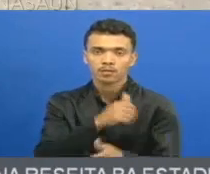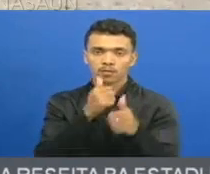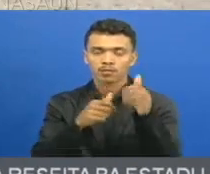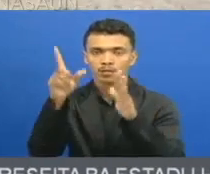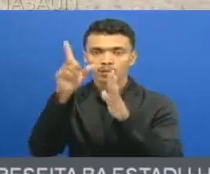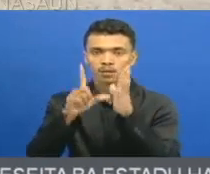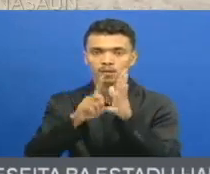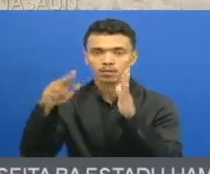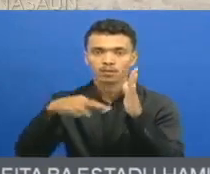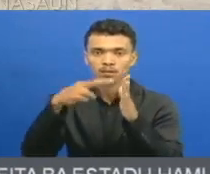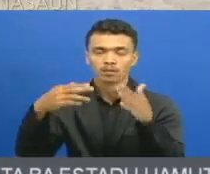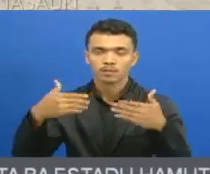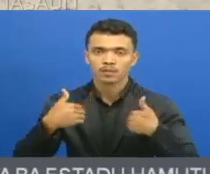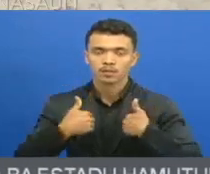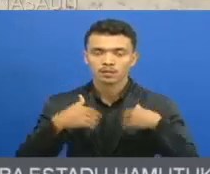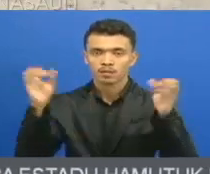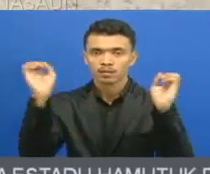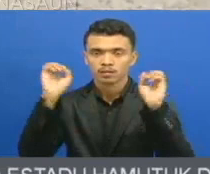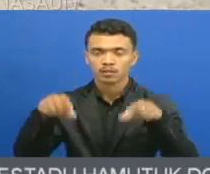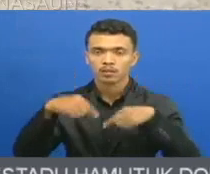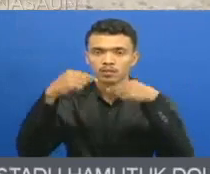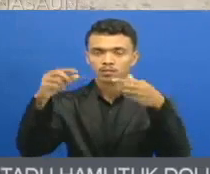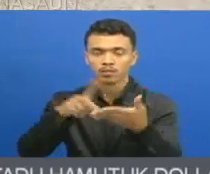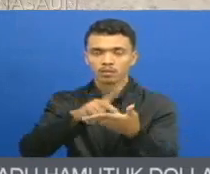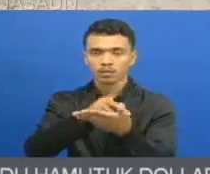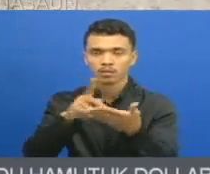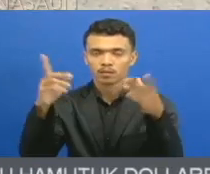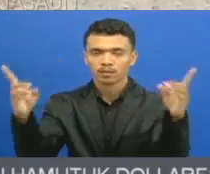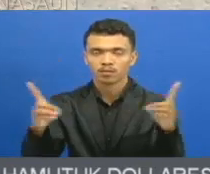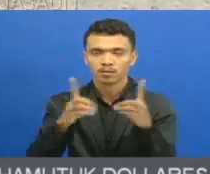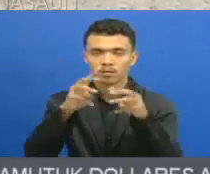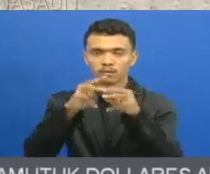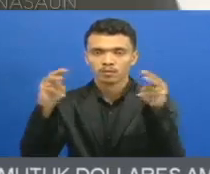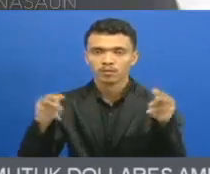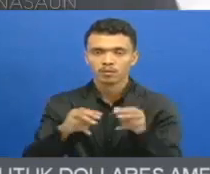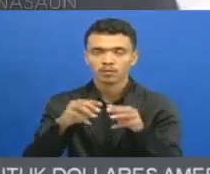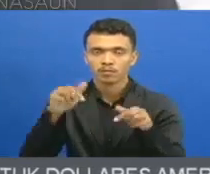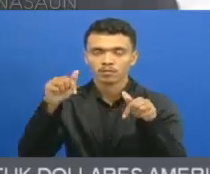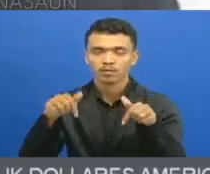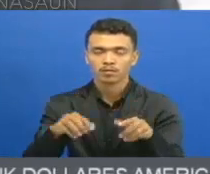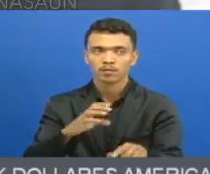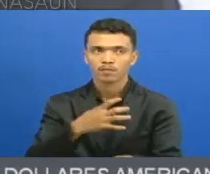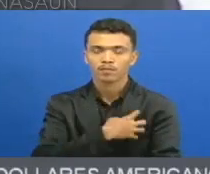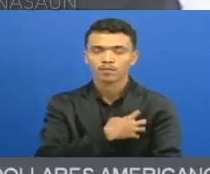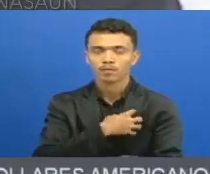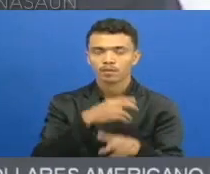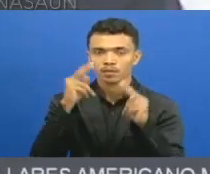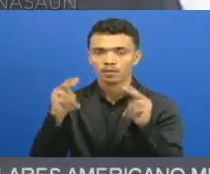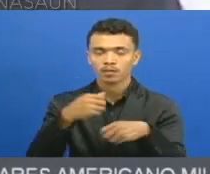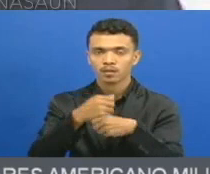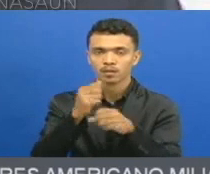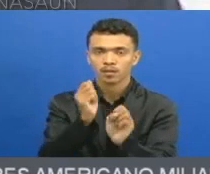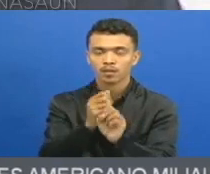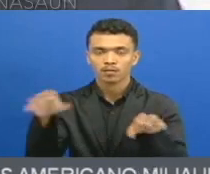no Ordem Nebe Iha, não se la tolera acto crime sira ato acontece Iha Município Ne. Polícia tem que ralar o serviço